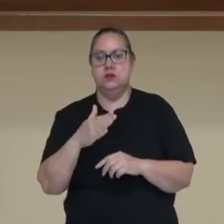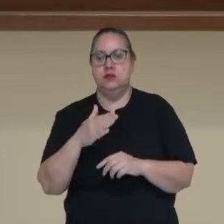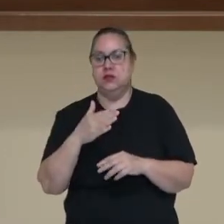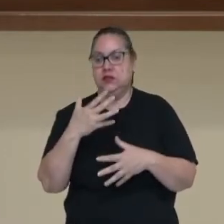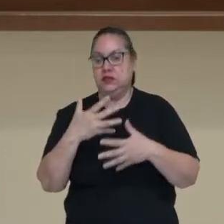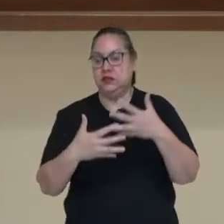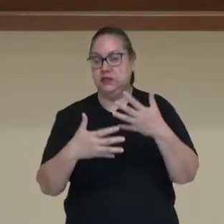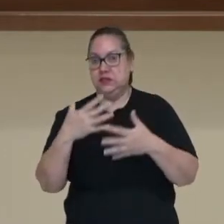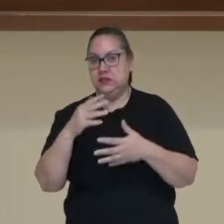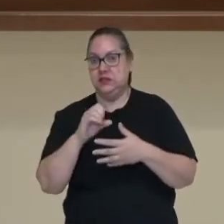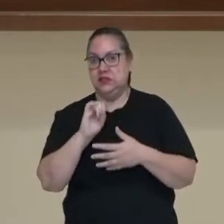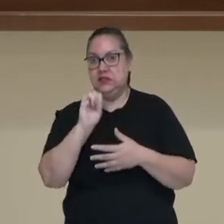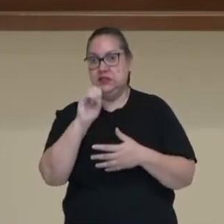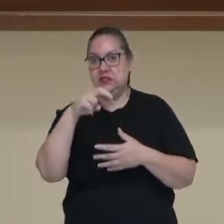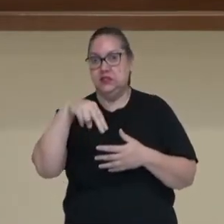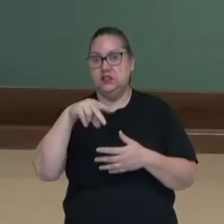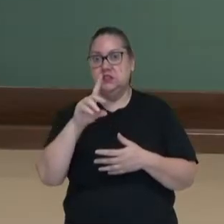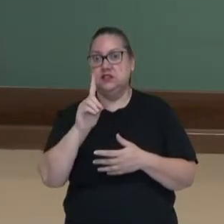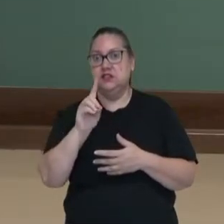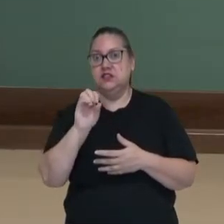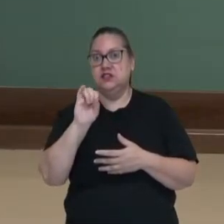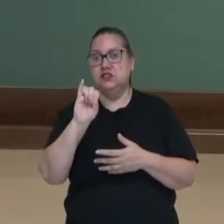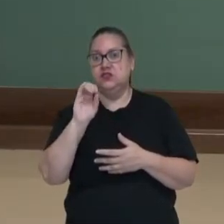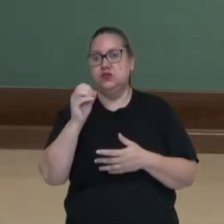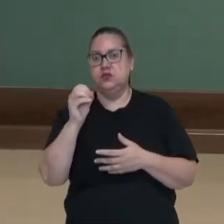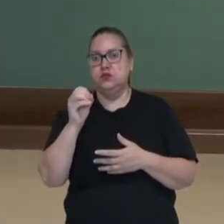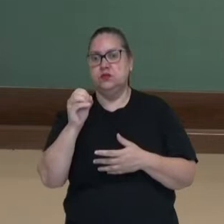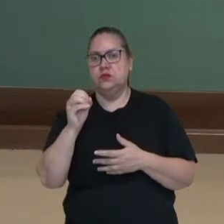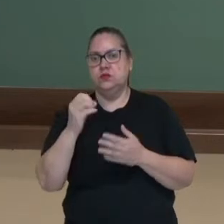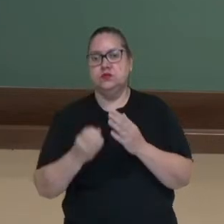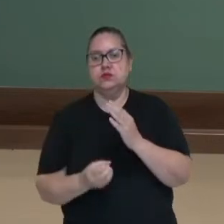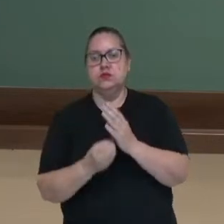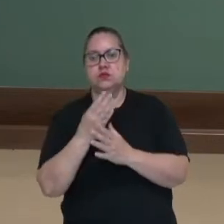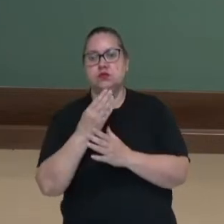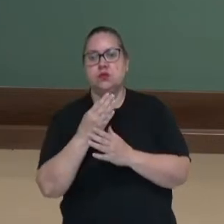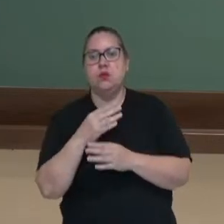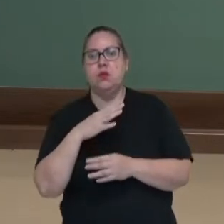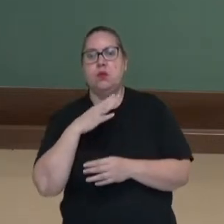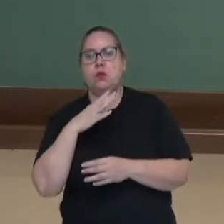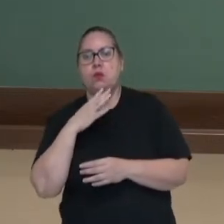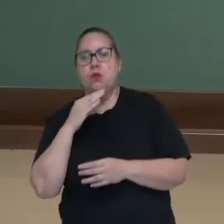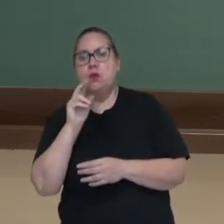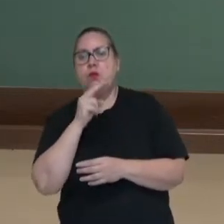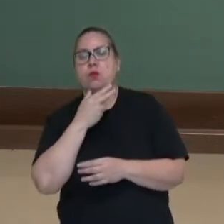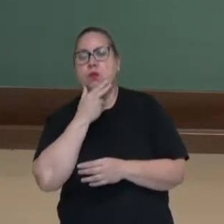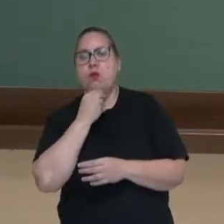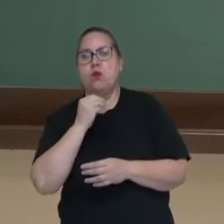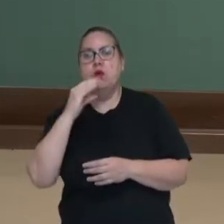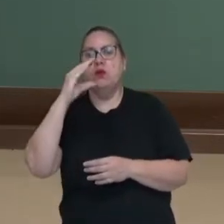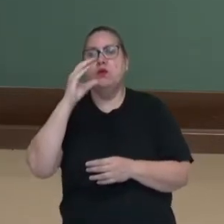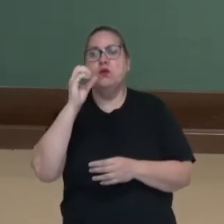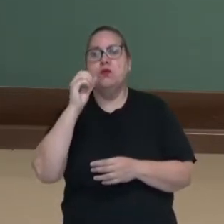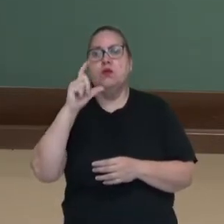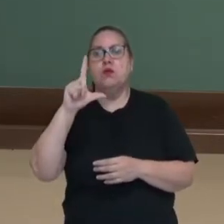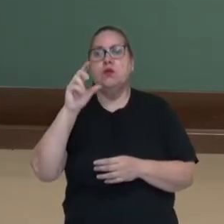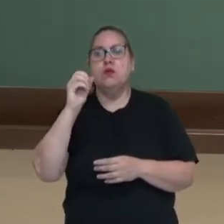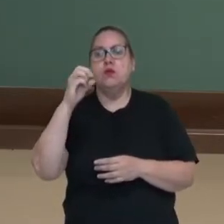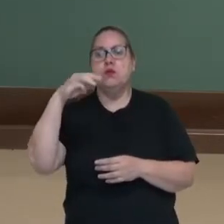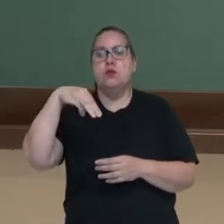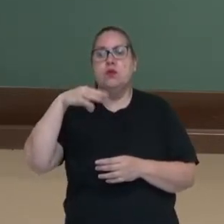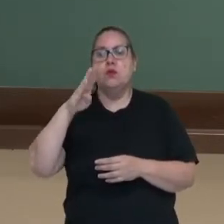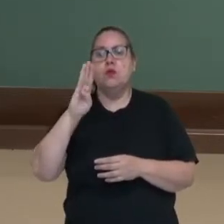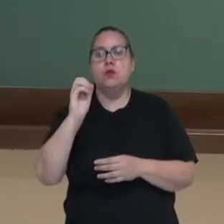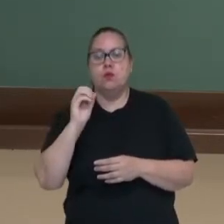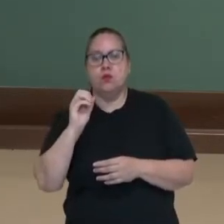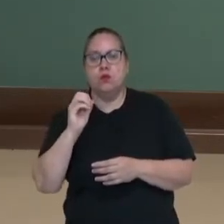complicada. Você sabia que a expressão surgiu com Colombo, quando ele acreditava e iria dar a volta ao planeta, porque